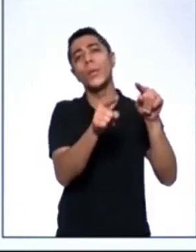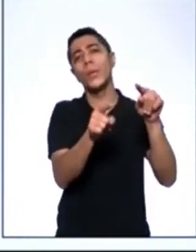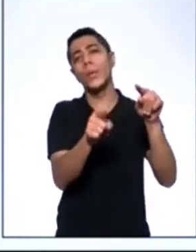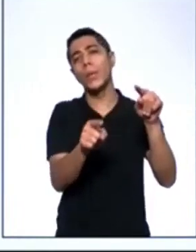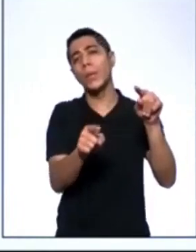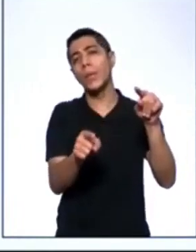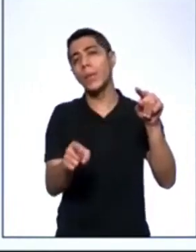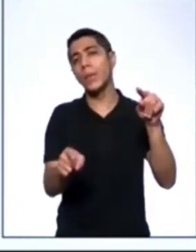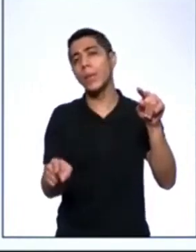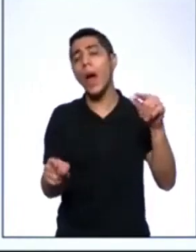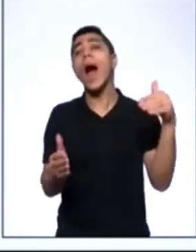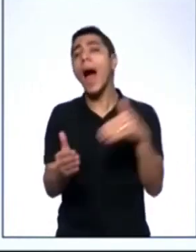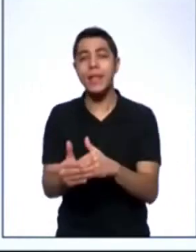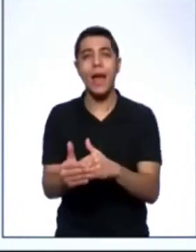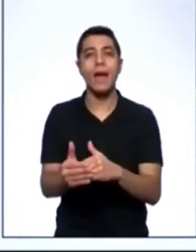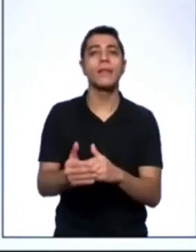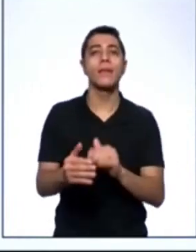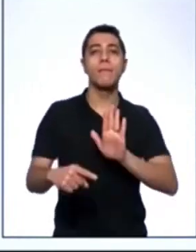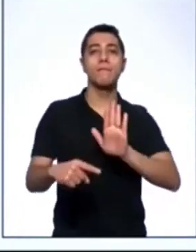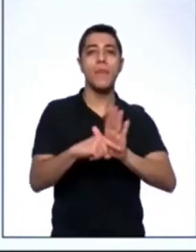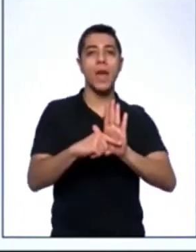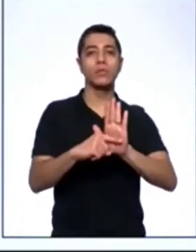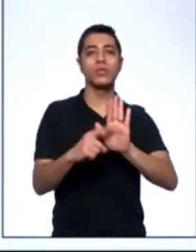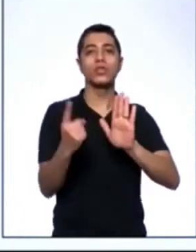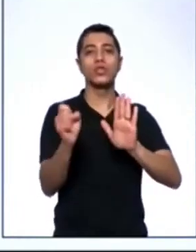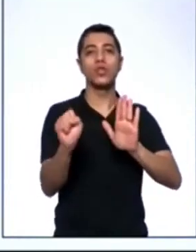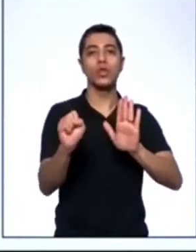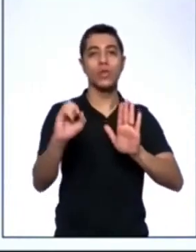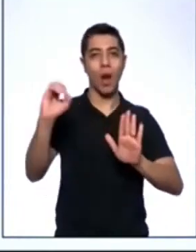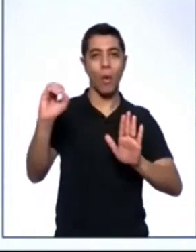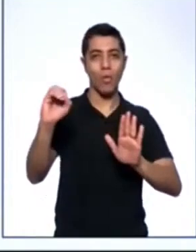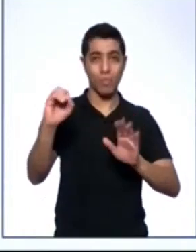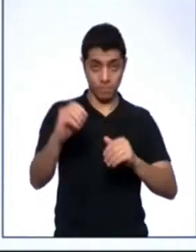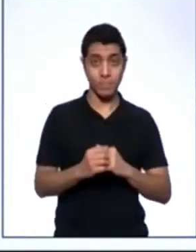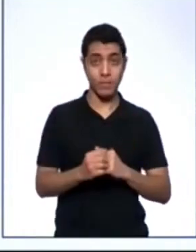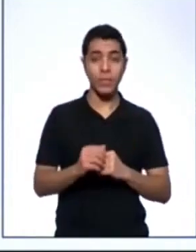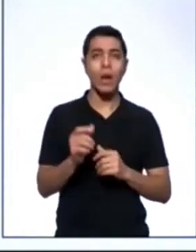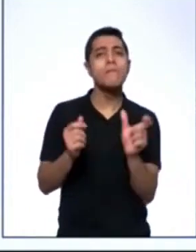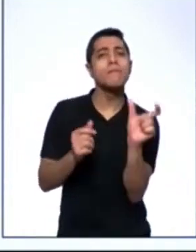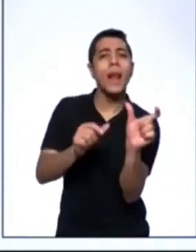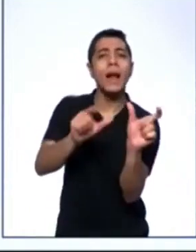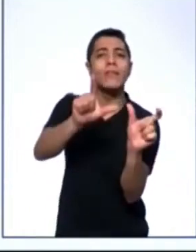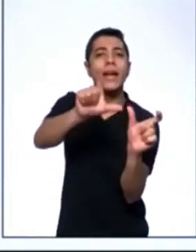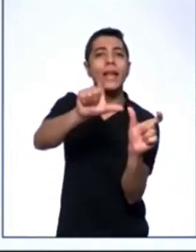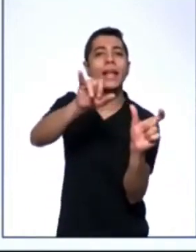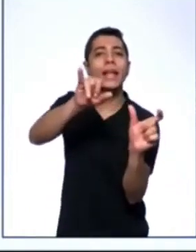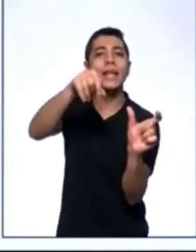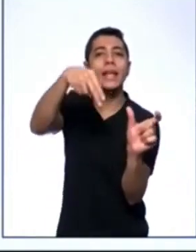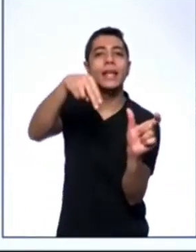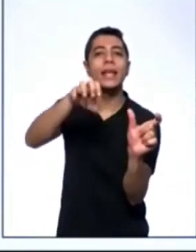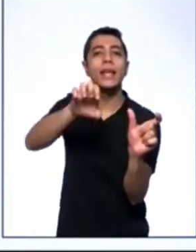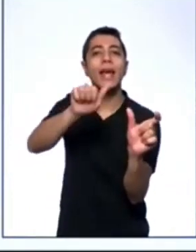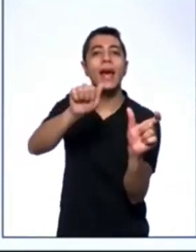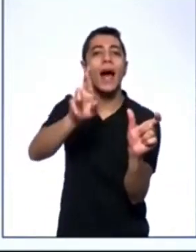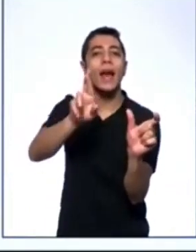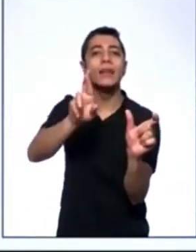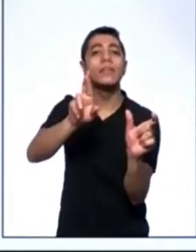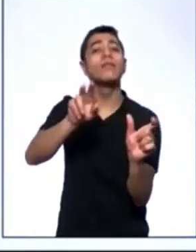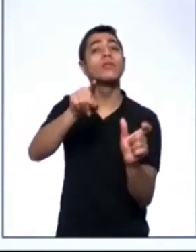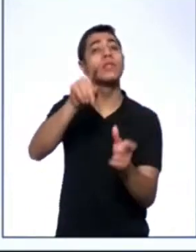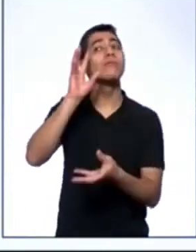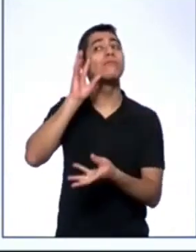importantes quando ele diz que é linear você interpreta que é uma reta e agora galera olha para o eixo X